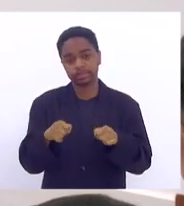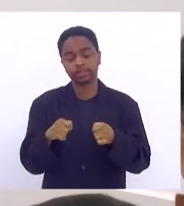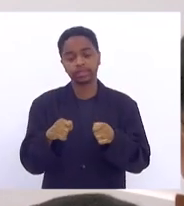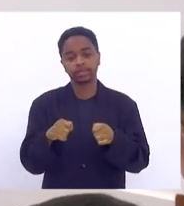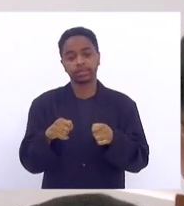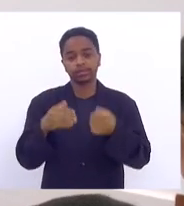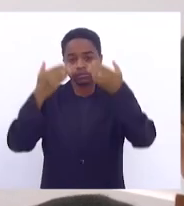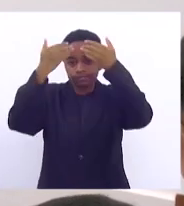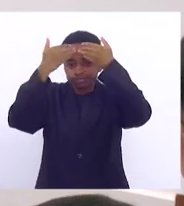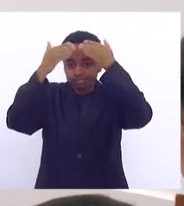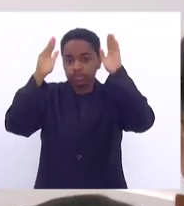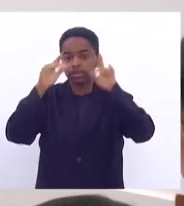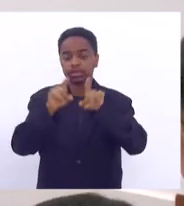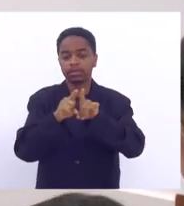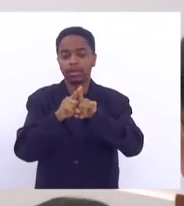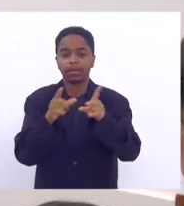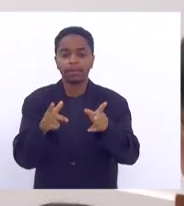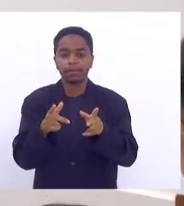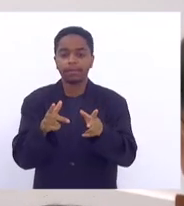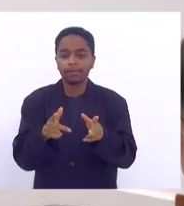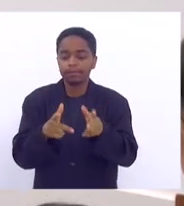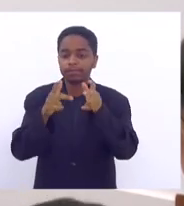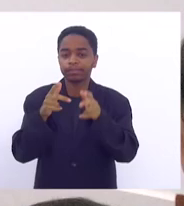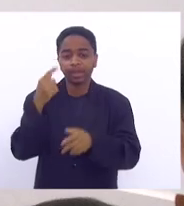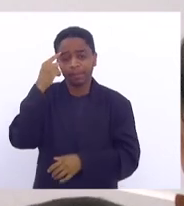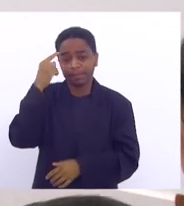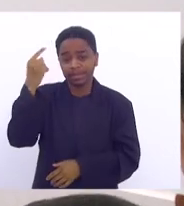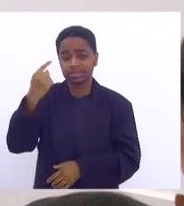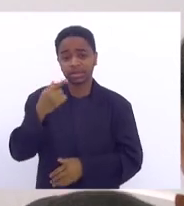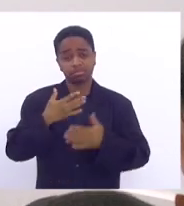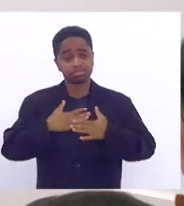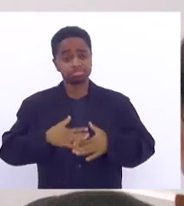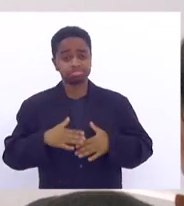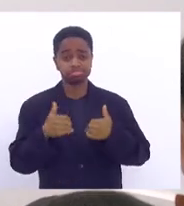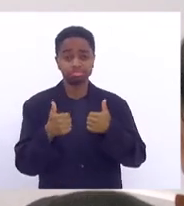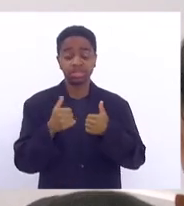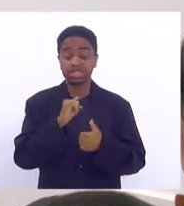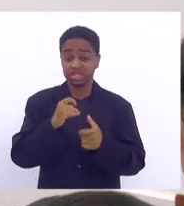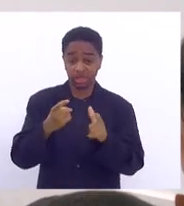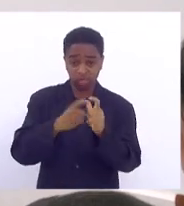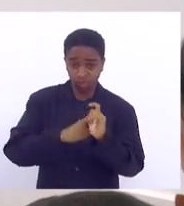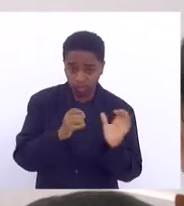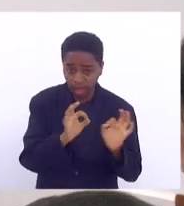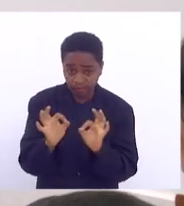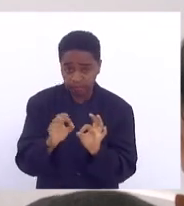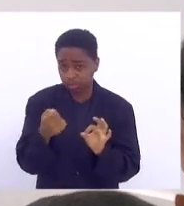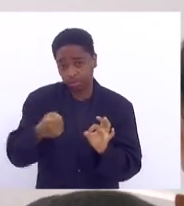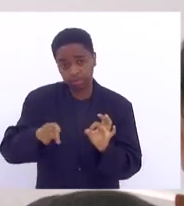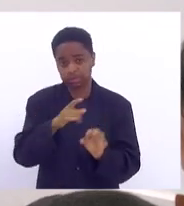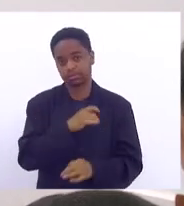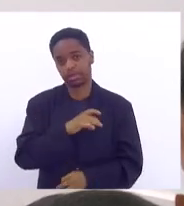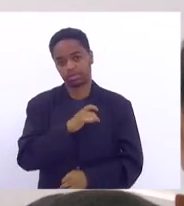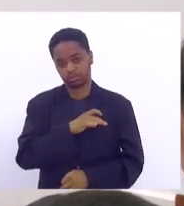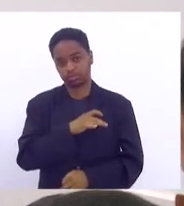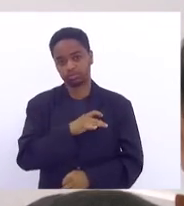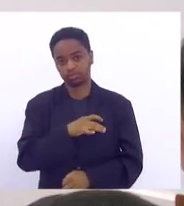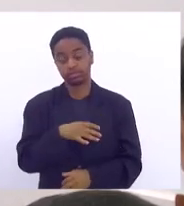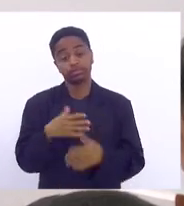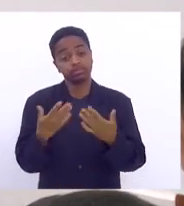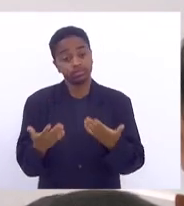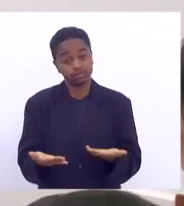e tratar isso com a maior tranquilidade possível porque quem não deve eh não teme Então isso é um